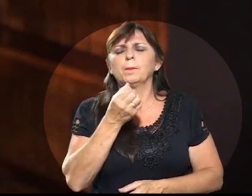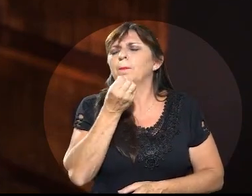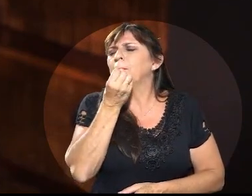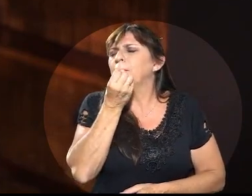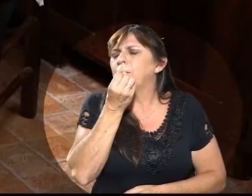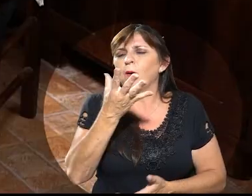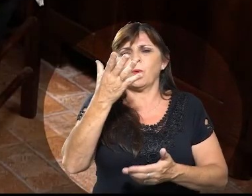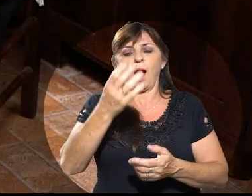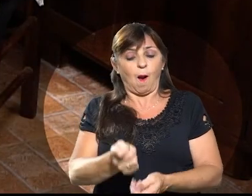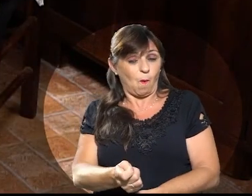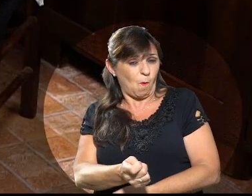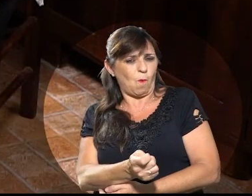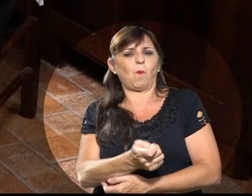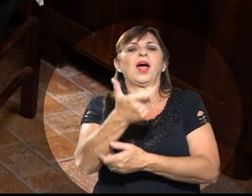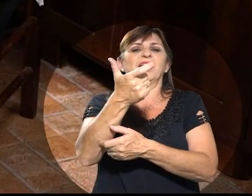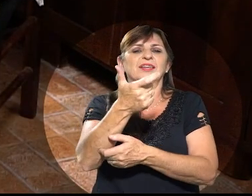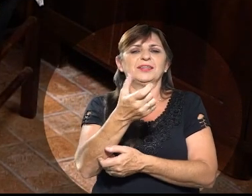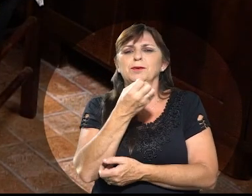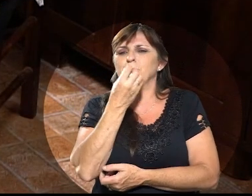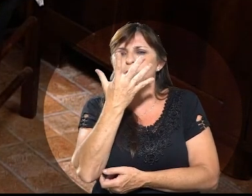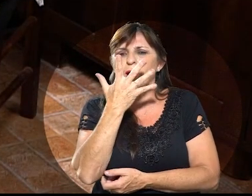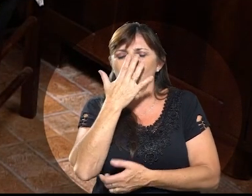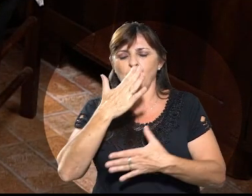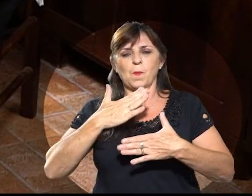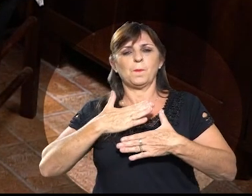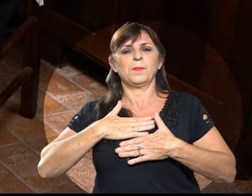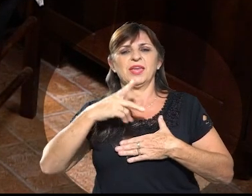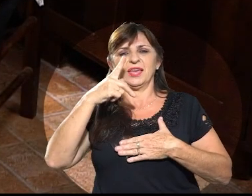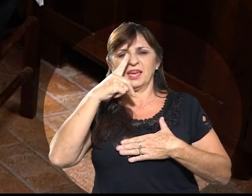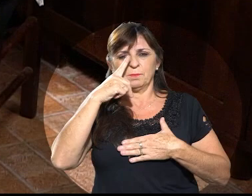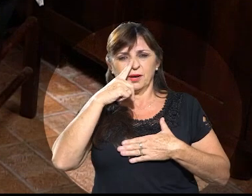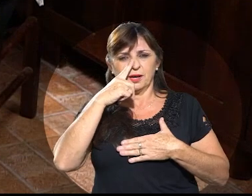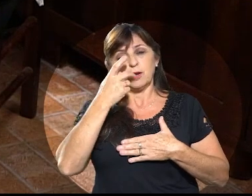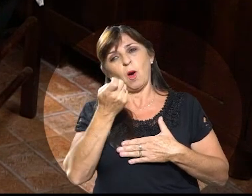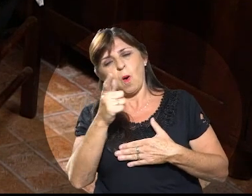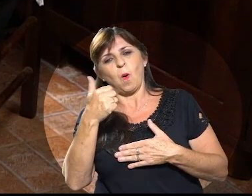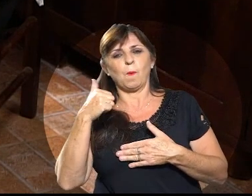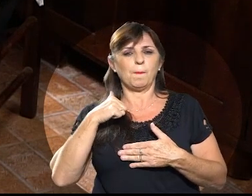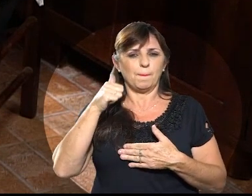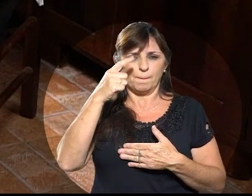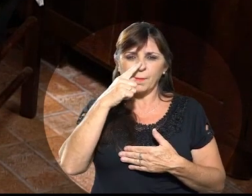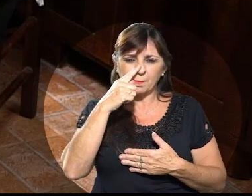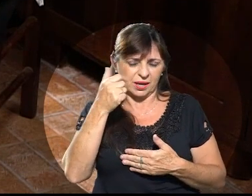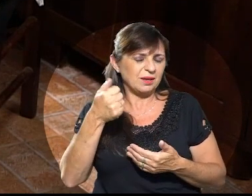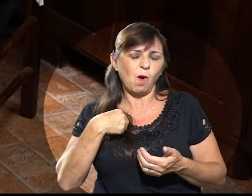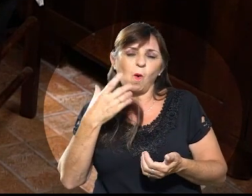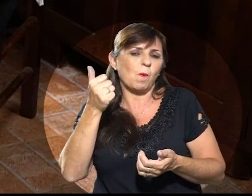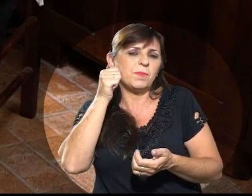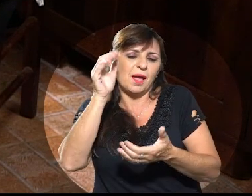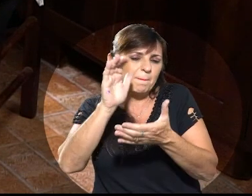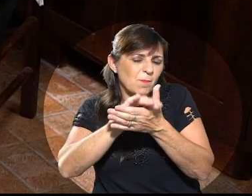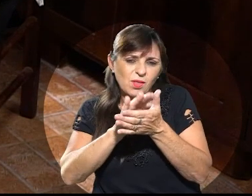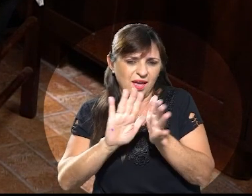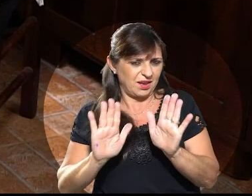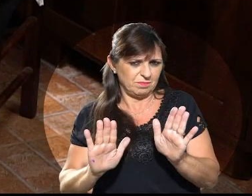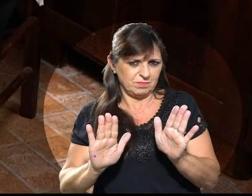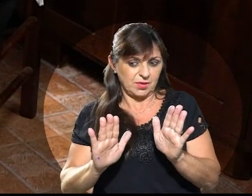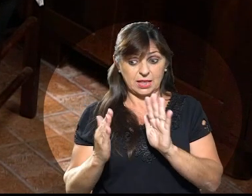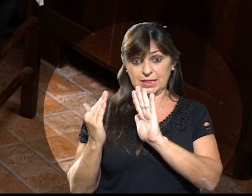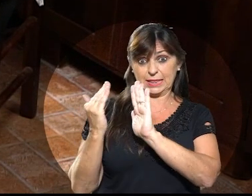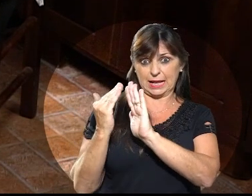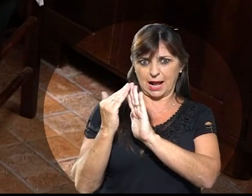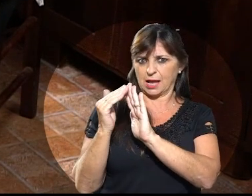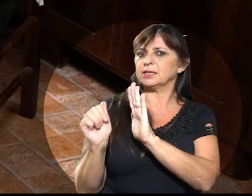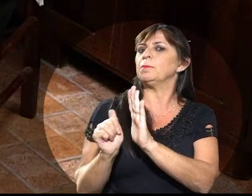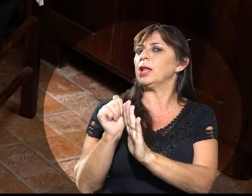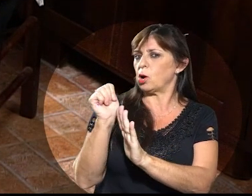quanto a da minha mãe, ou da minha esposa. Então, assim, a de casa é sempre melhor, né? Então, essa é uma característica.